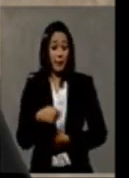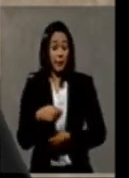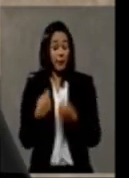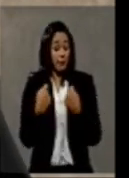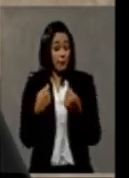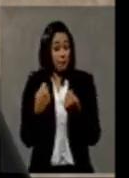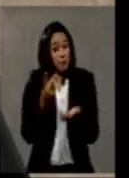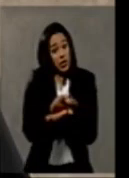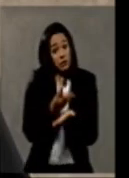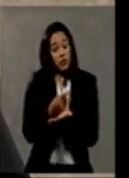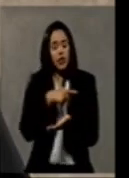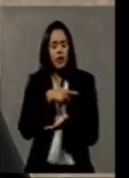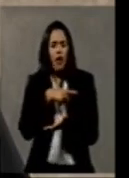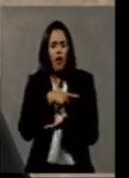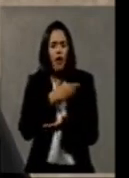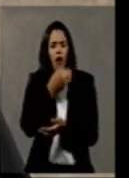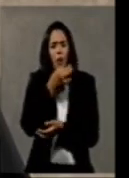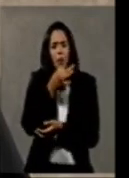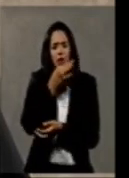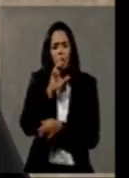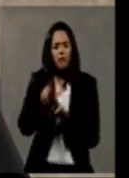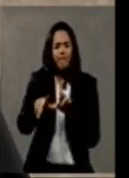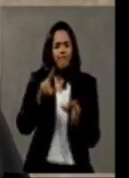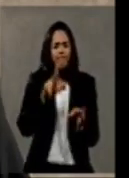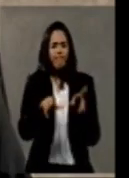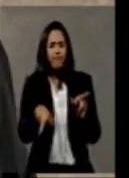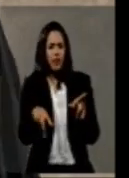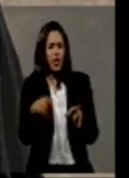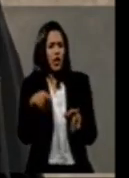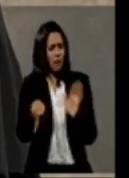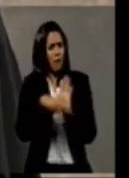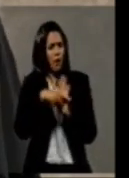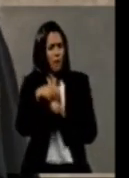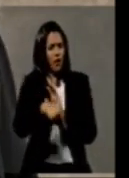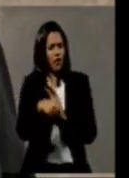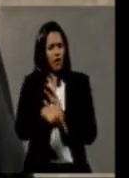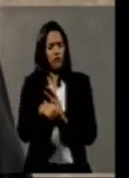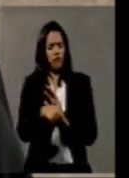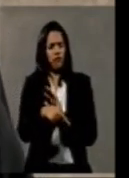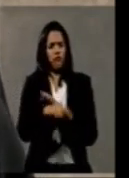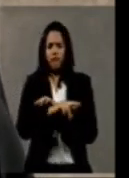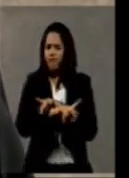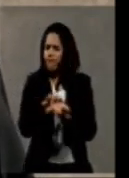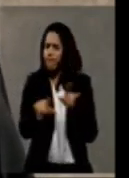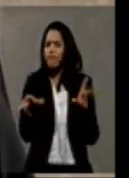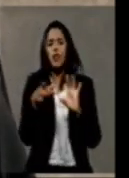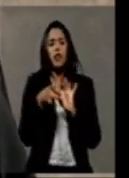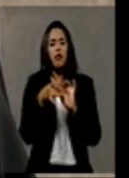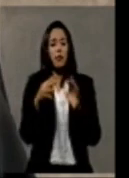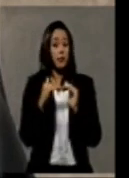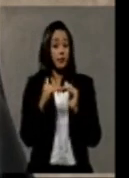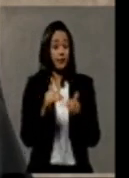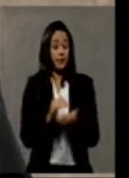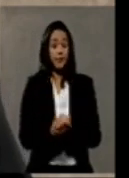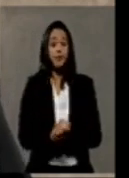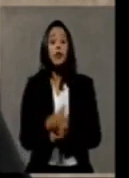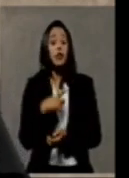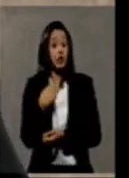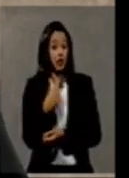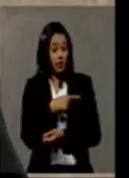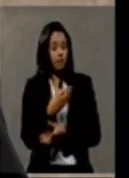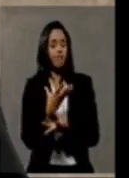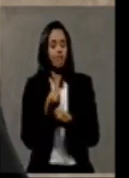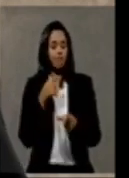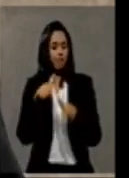naturais de um colegiado próprias que são da pluralidade e da democracia temos muito trabalho